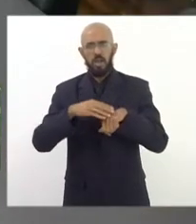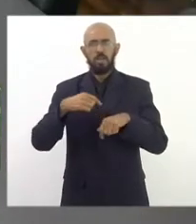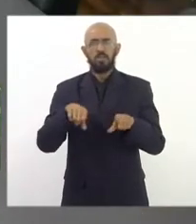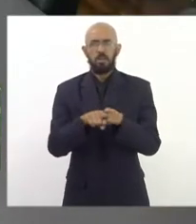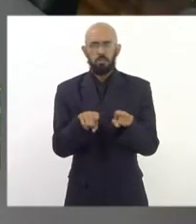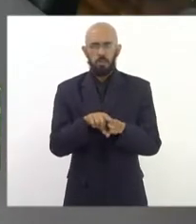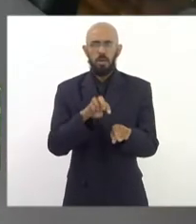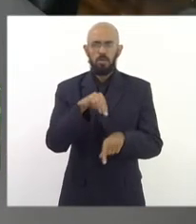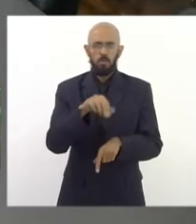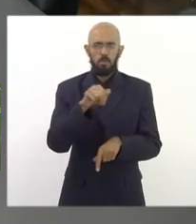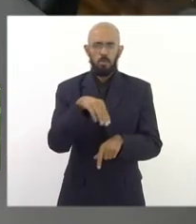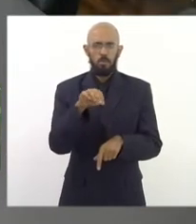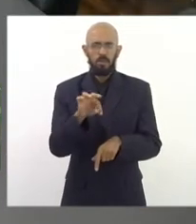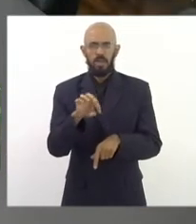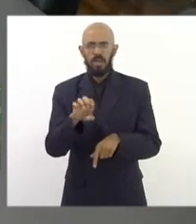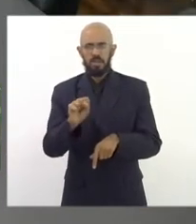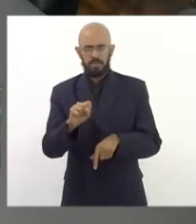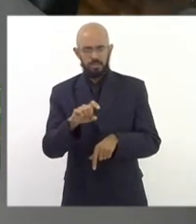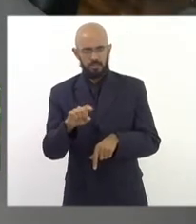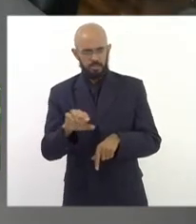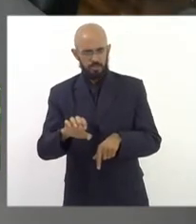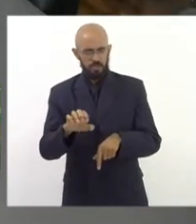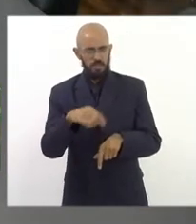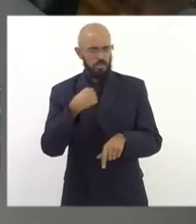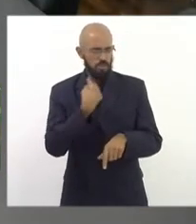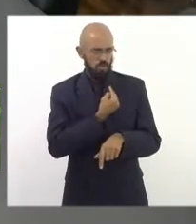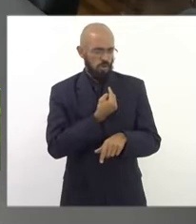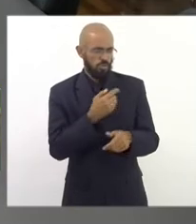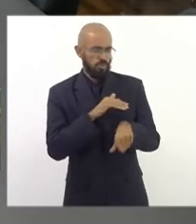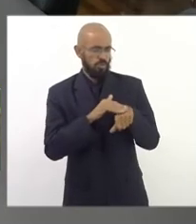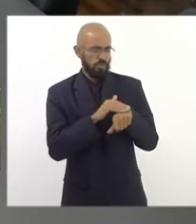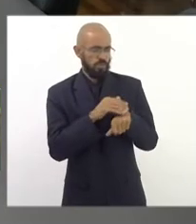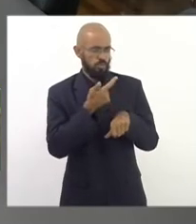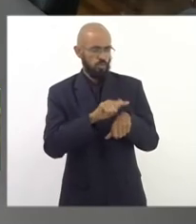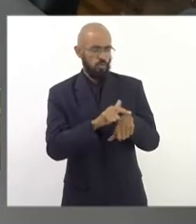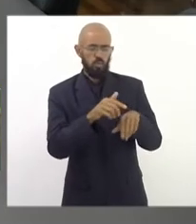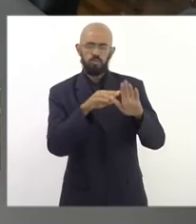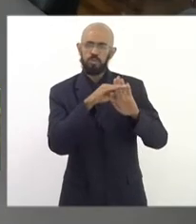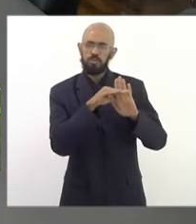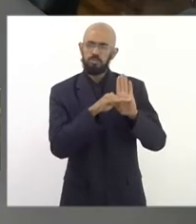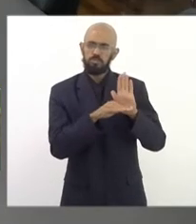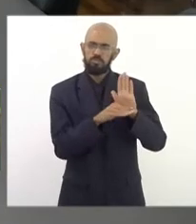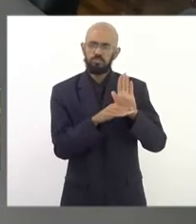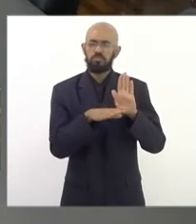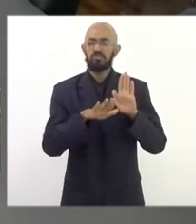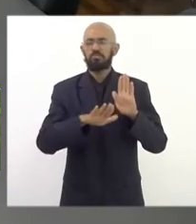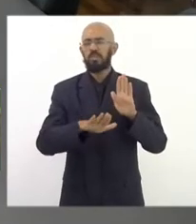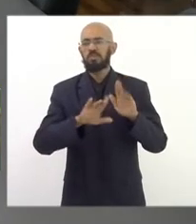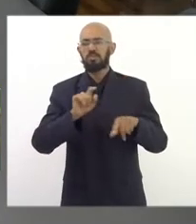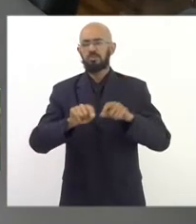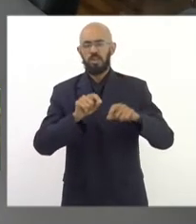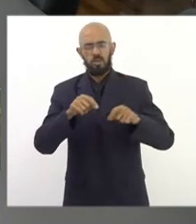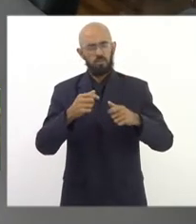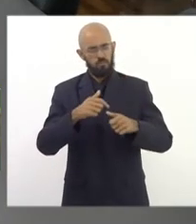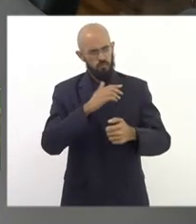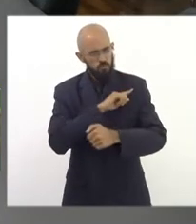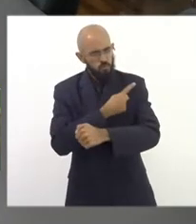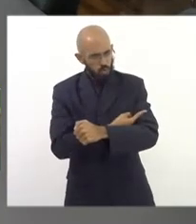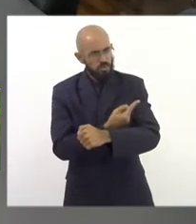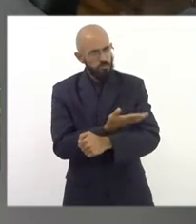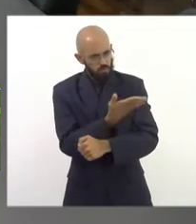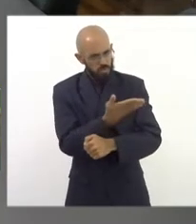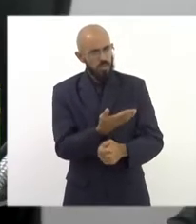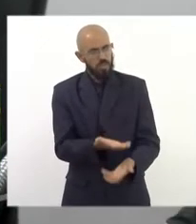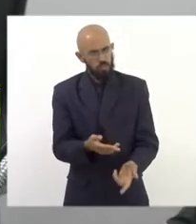também em outras agendas, na agenda da Comissaco, por exemplo, entre outras frentes. Então, força aí para você e vamos em